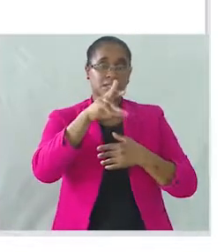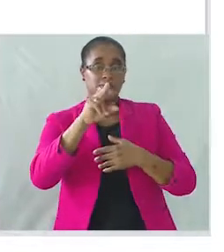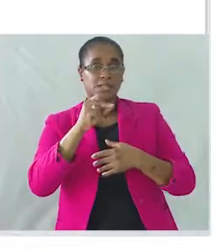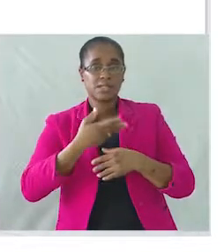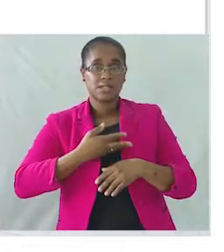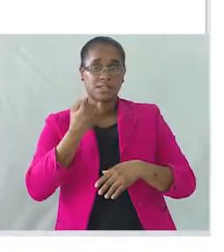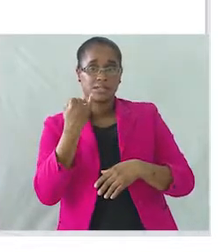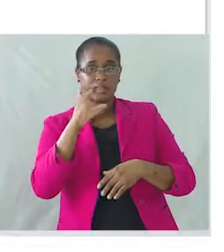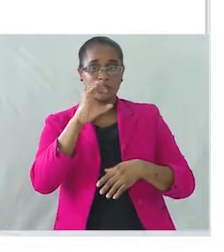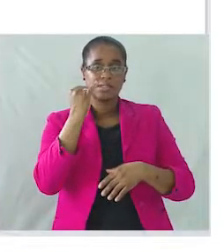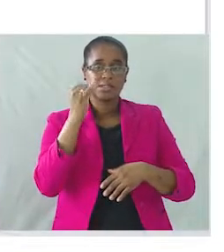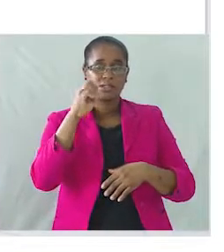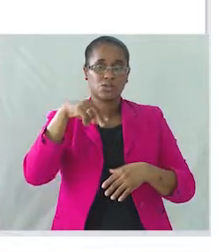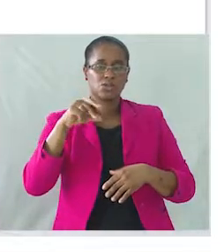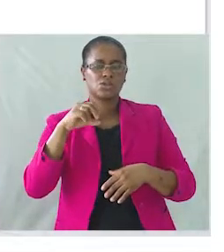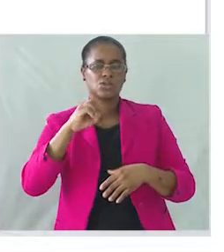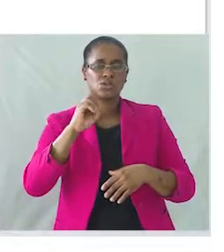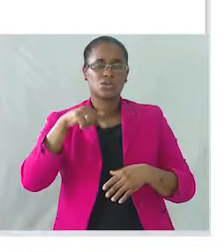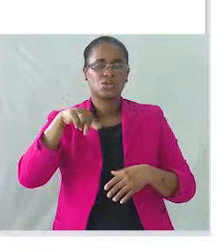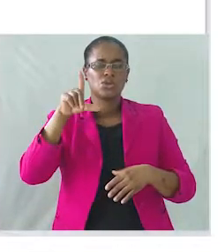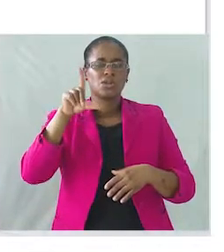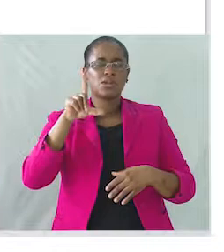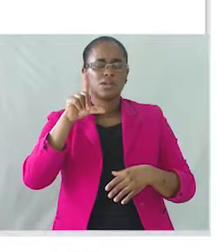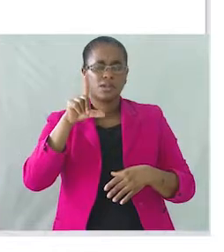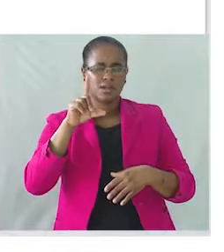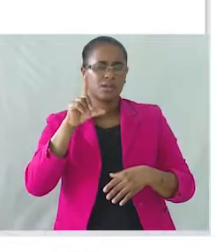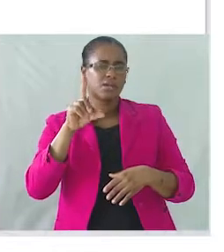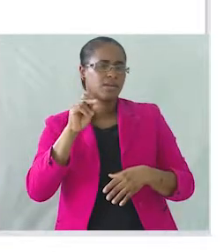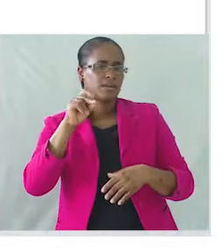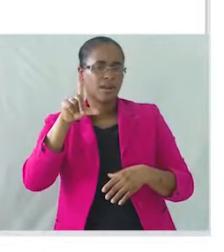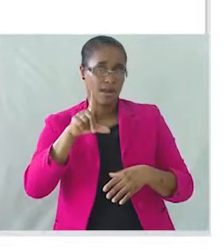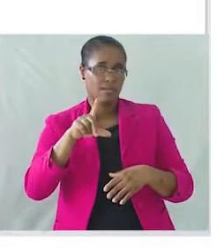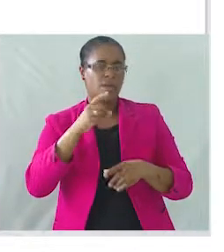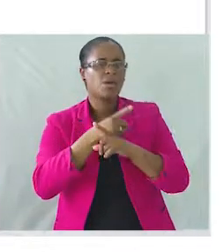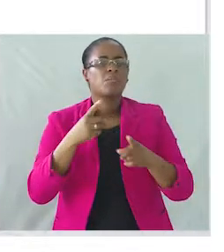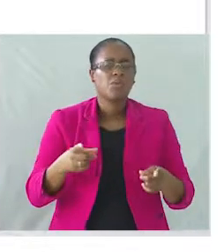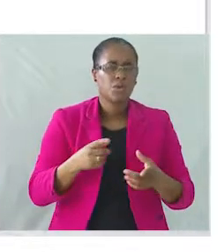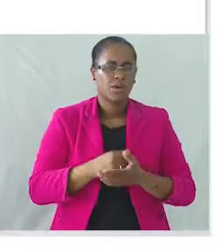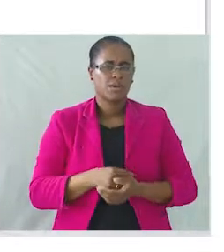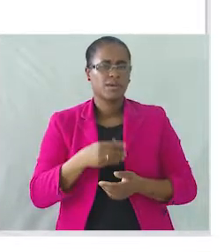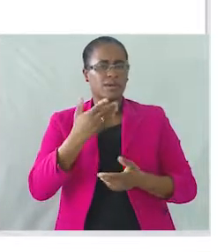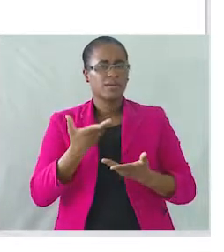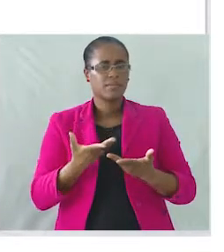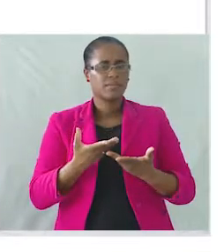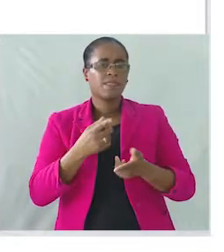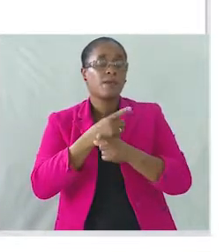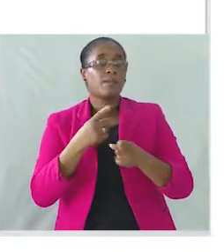É tradicional. Por que ele é tradicional? Como eu já tinha dito na explicação. Porque é de origem